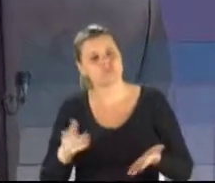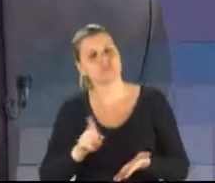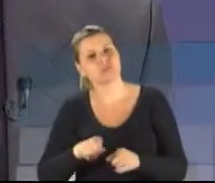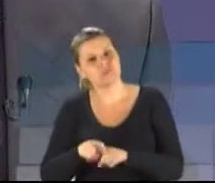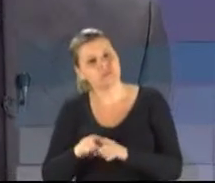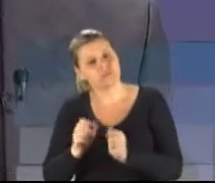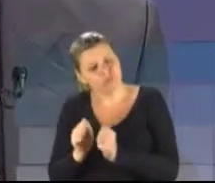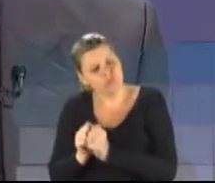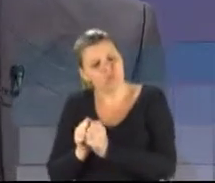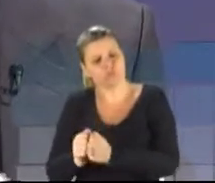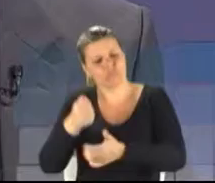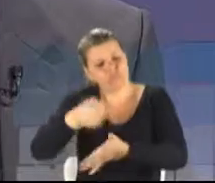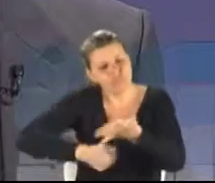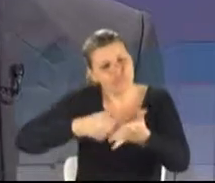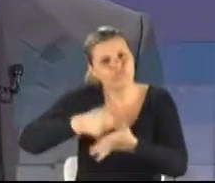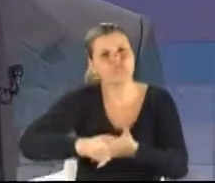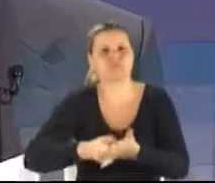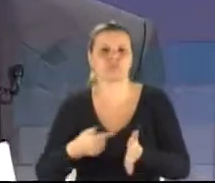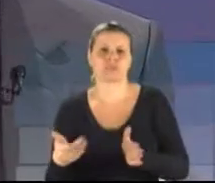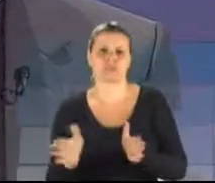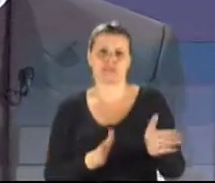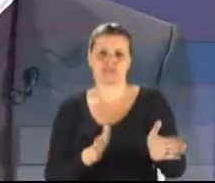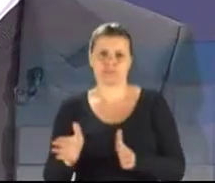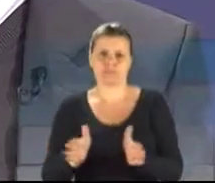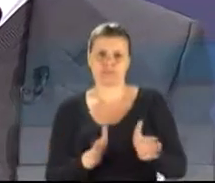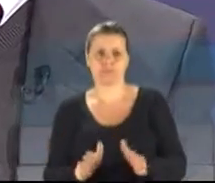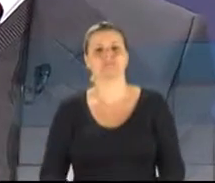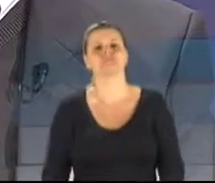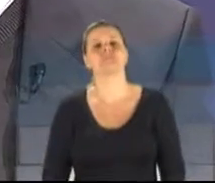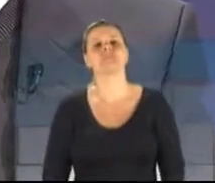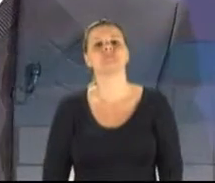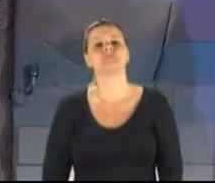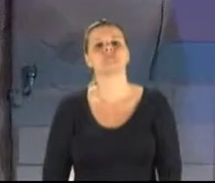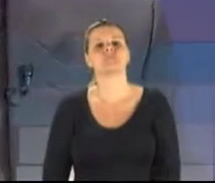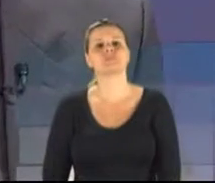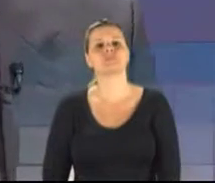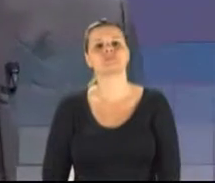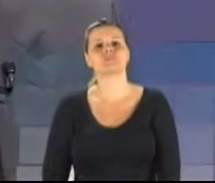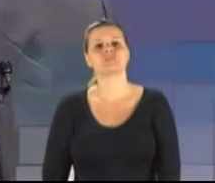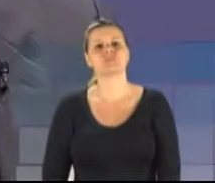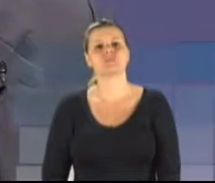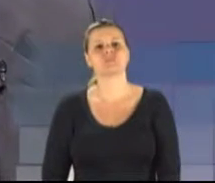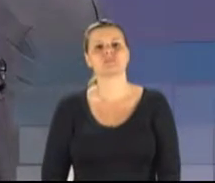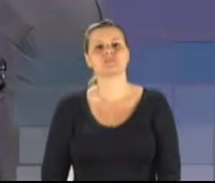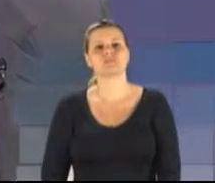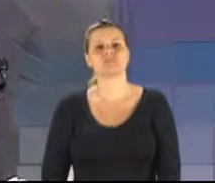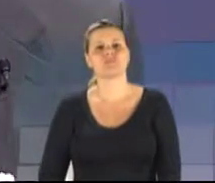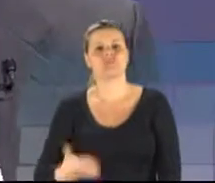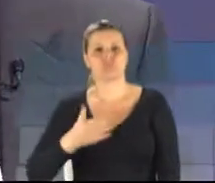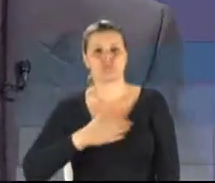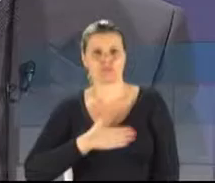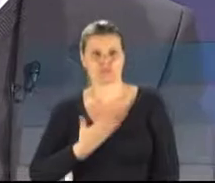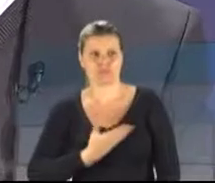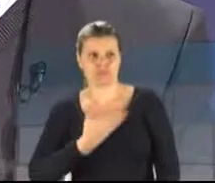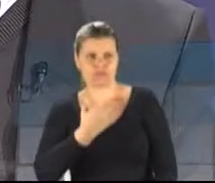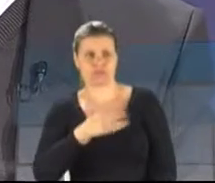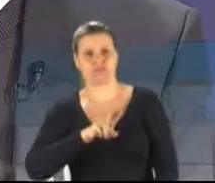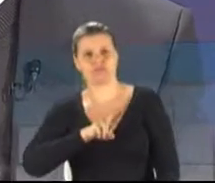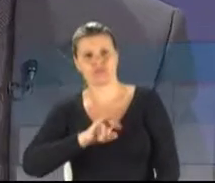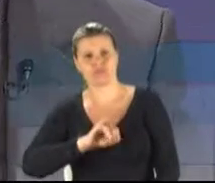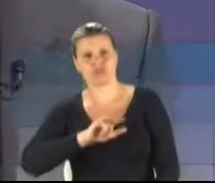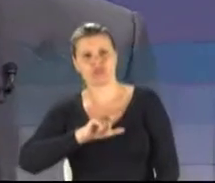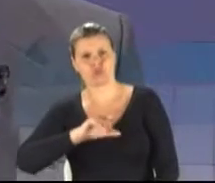gente para a acessibilidade e meu amigo eh vilodre né